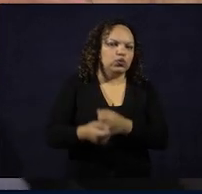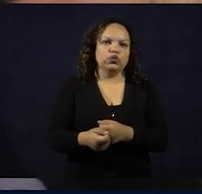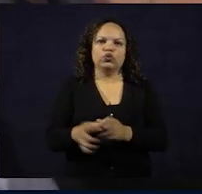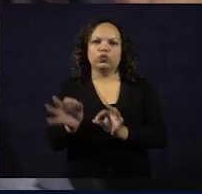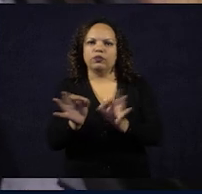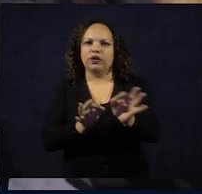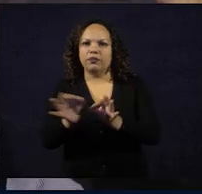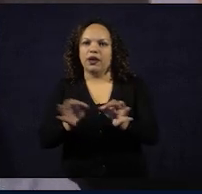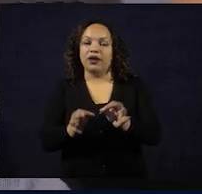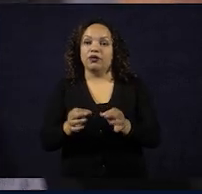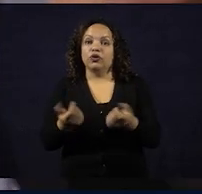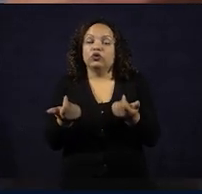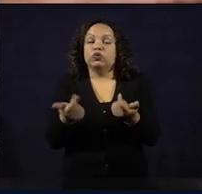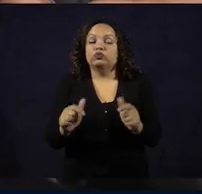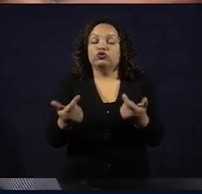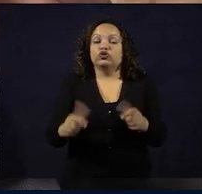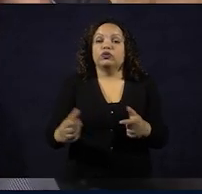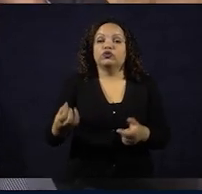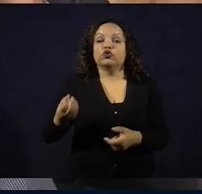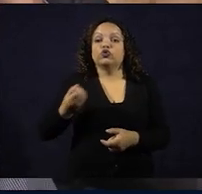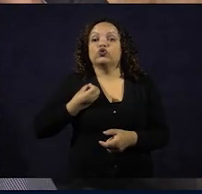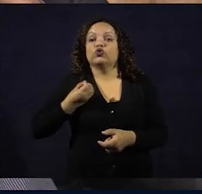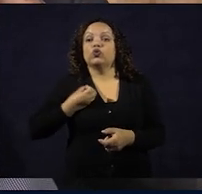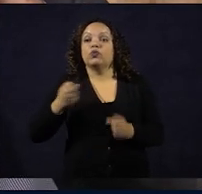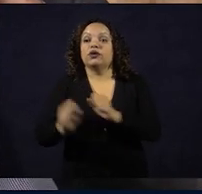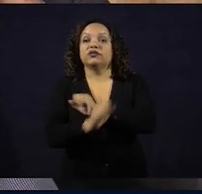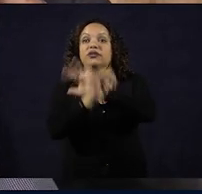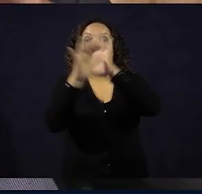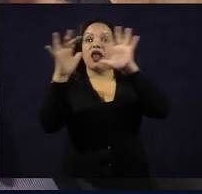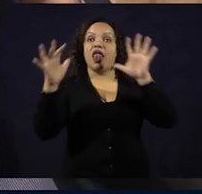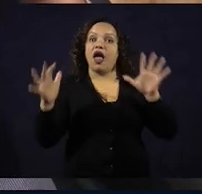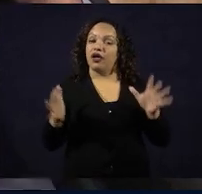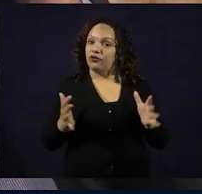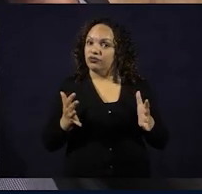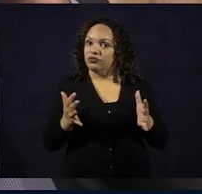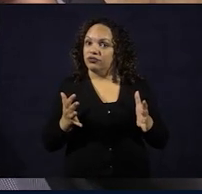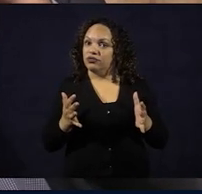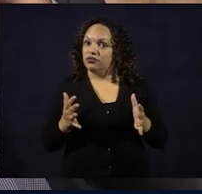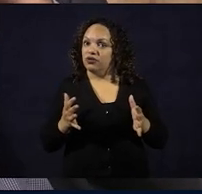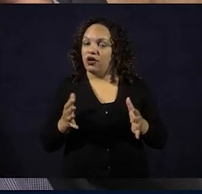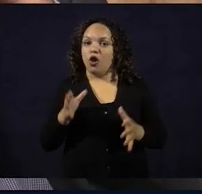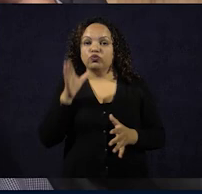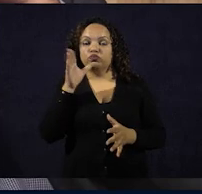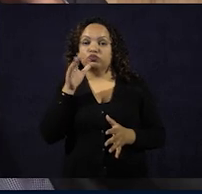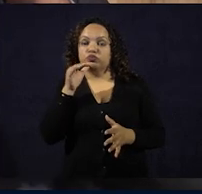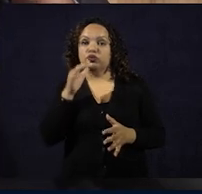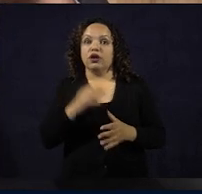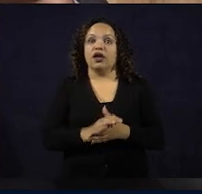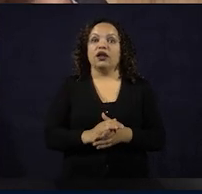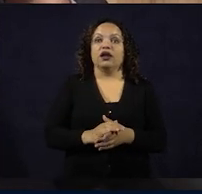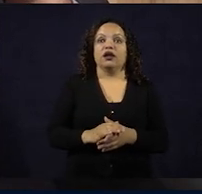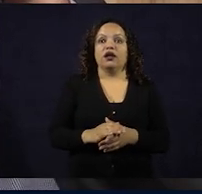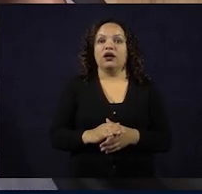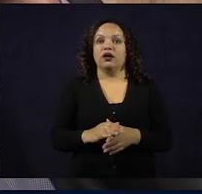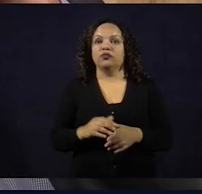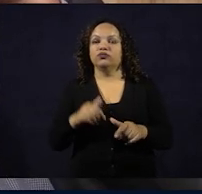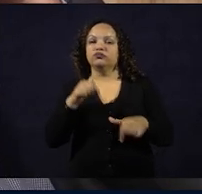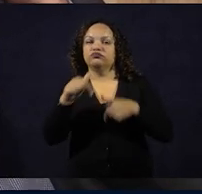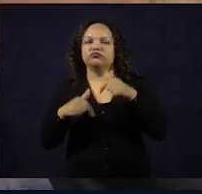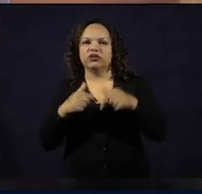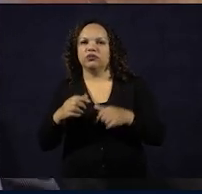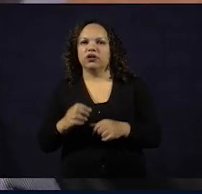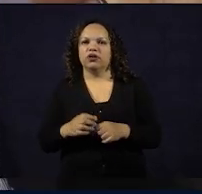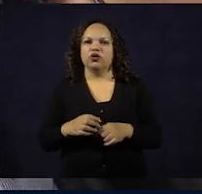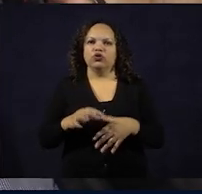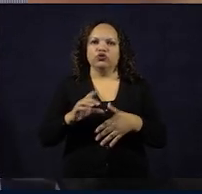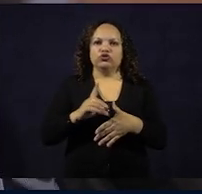e tal a gente não tinha os números muito abertos aos próprios tá ele era muito aberto a nível de diretoria